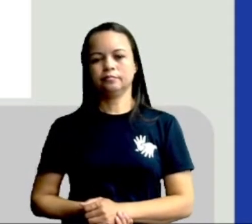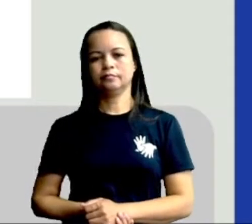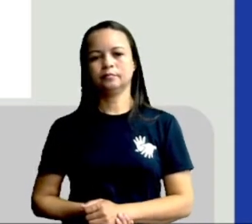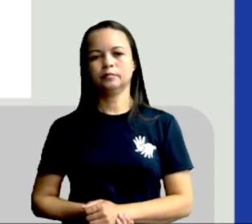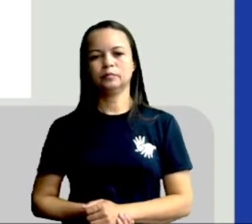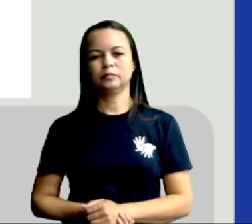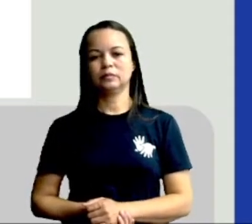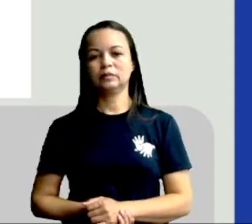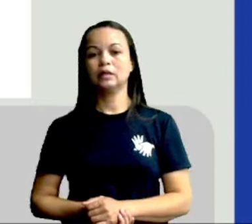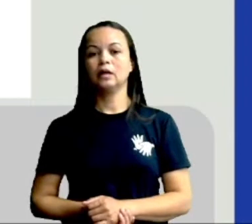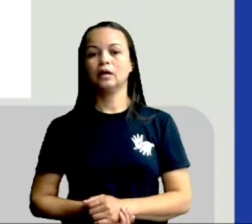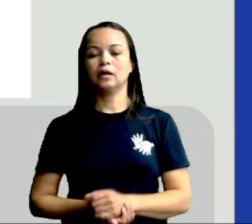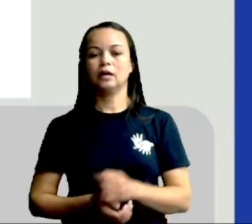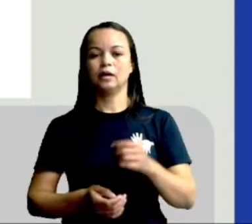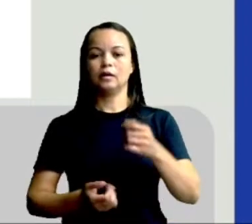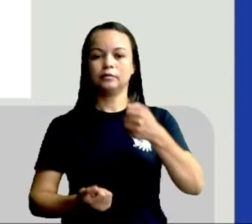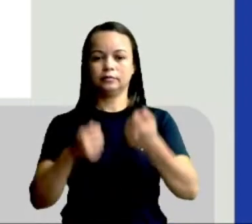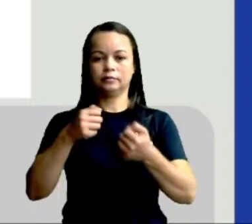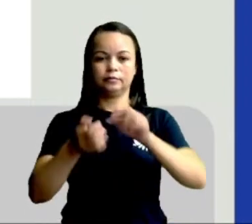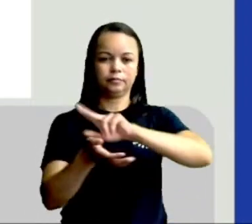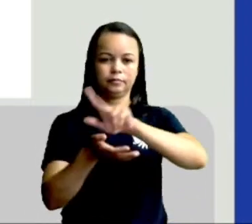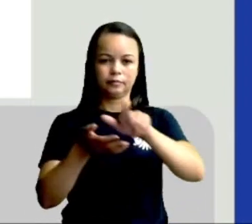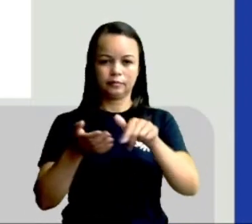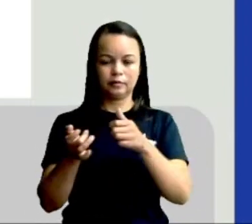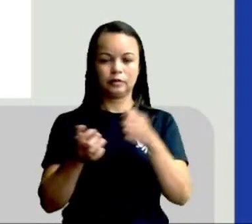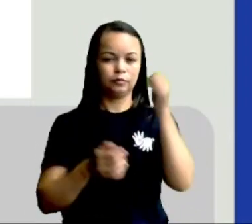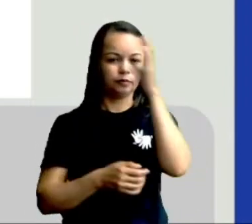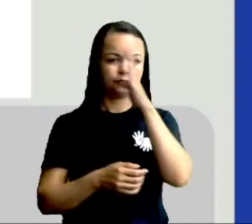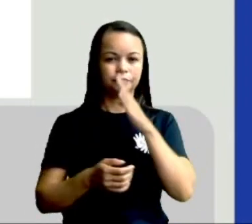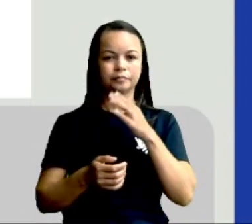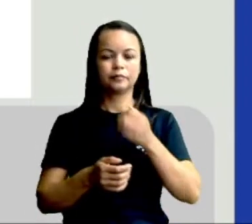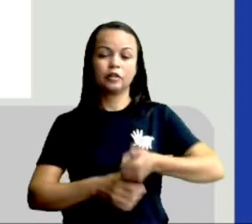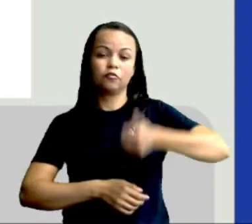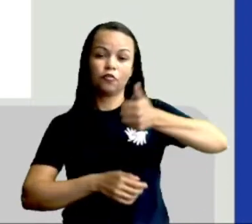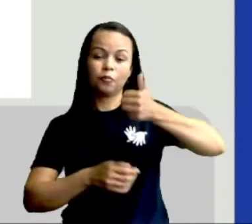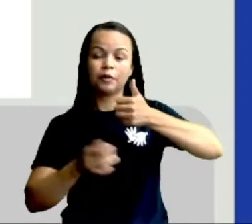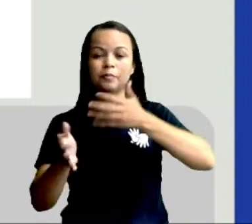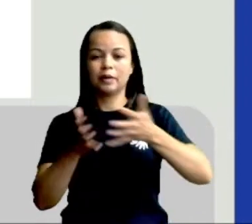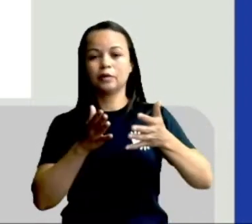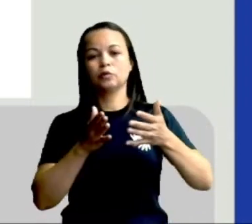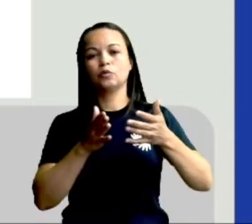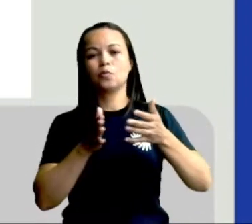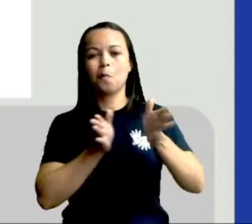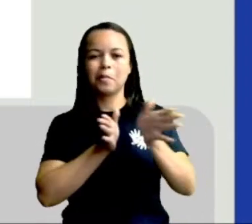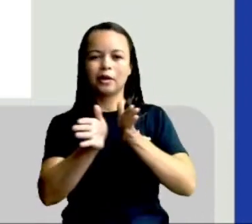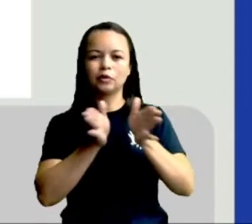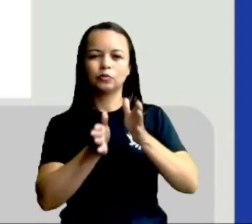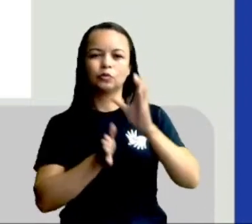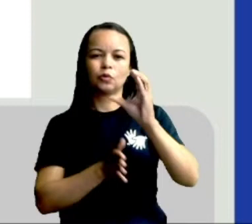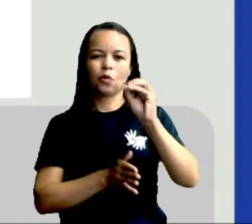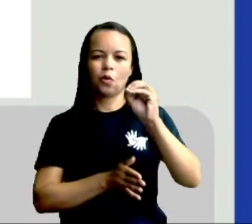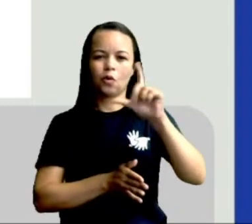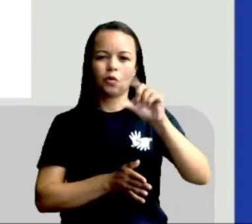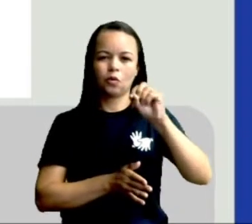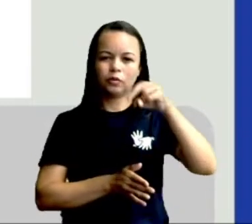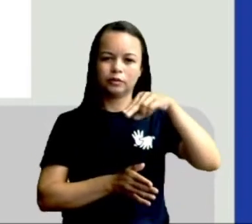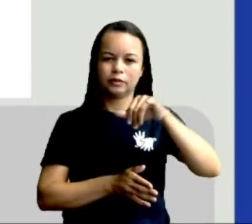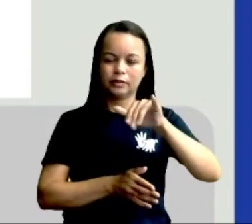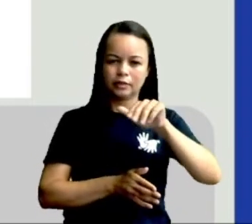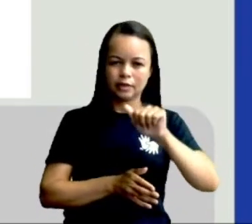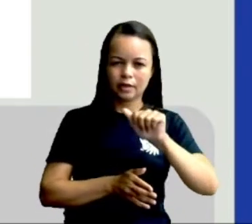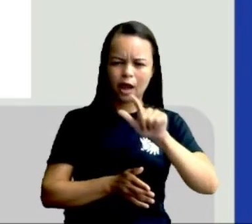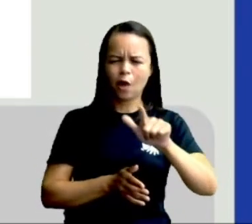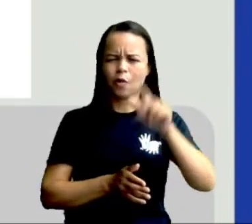Transporte hidroviário no Brasil. Foi o primeiro meio de transporte instalado no período colonial. Então, lembra daquelas caravelas,